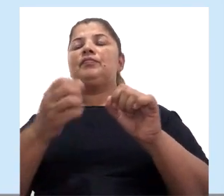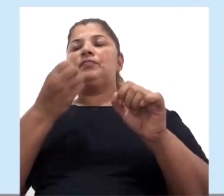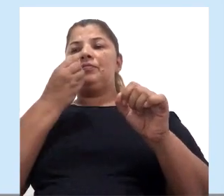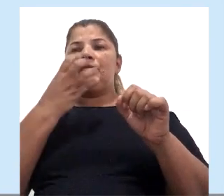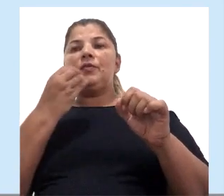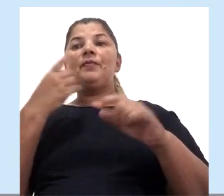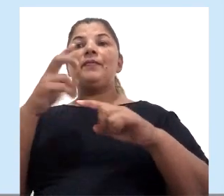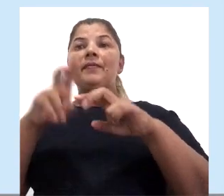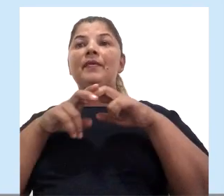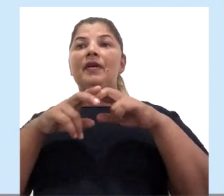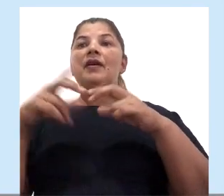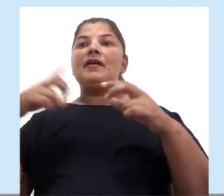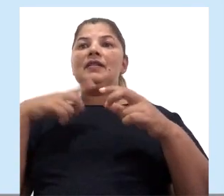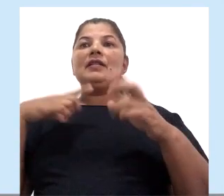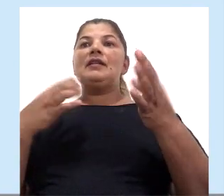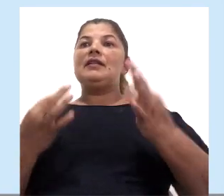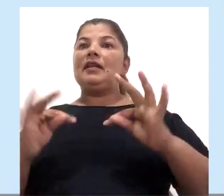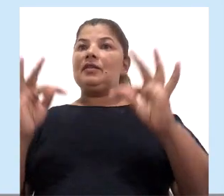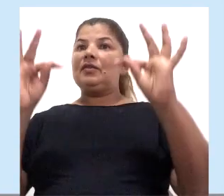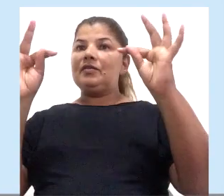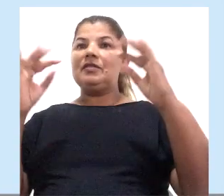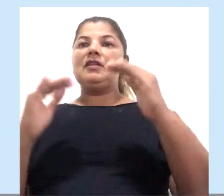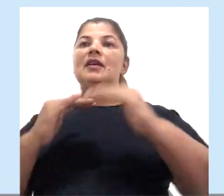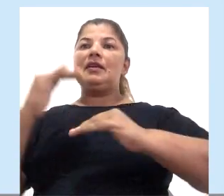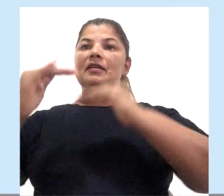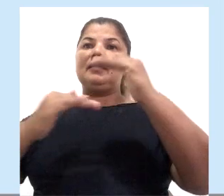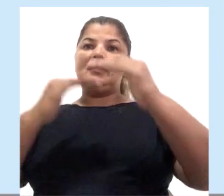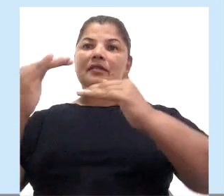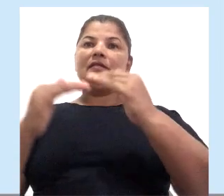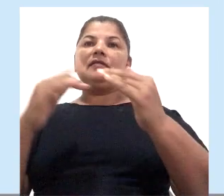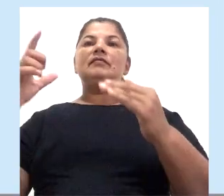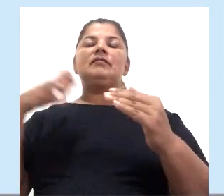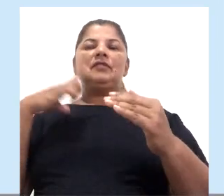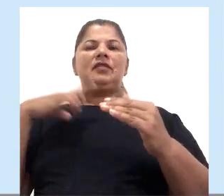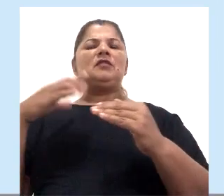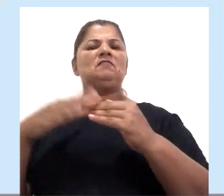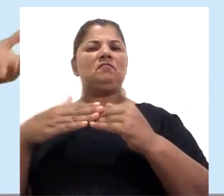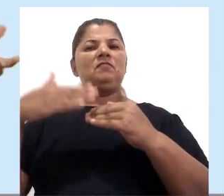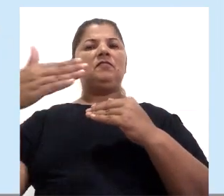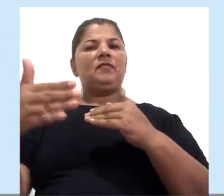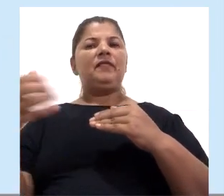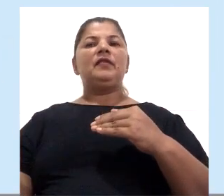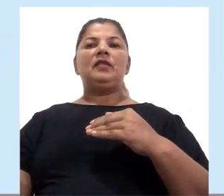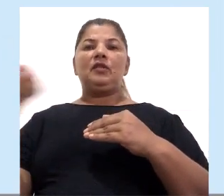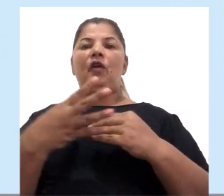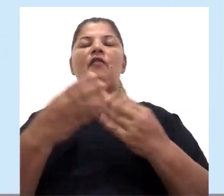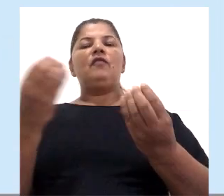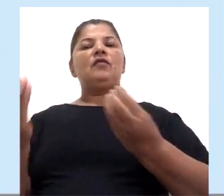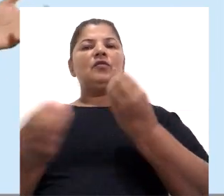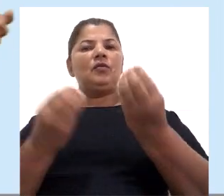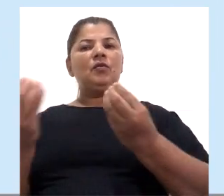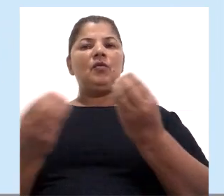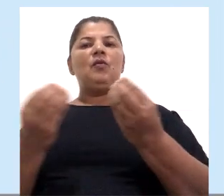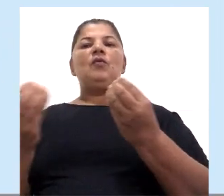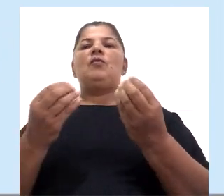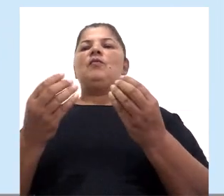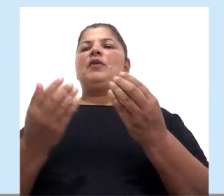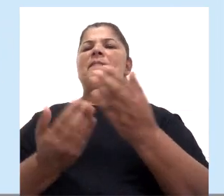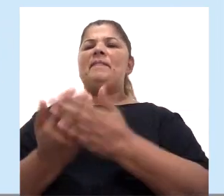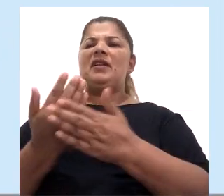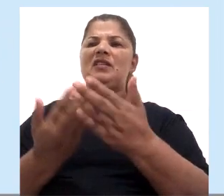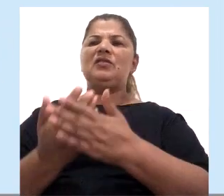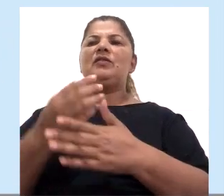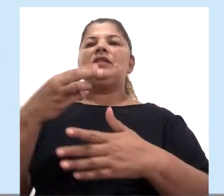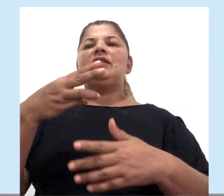É bom porque a gente vai ter uma grande quantidade de tecnologia, cada vez estamos na frente, né, com novas formas, né,